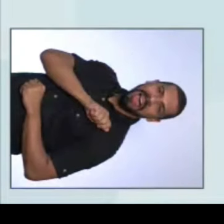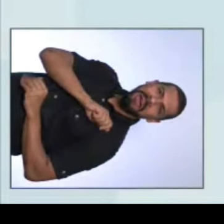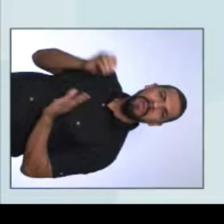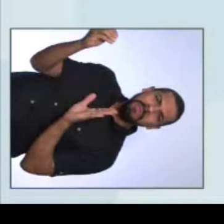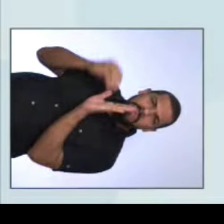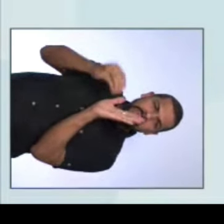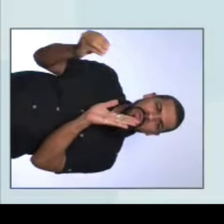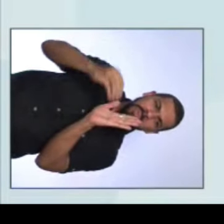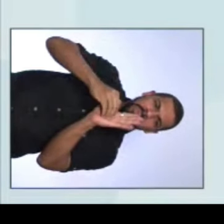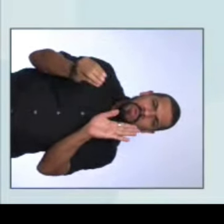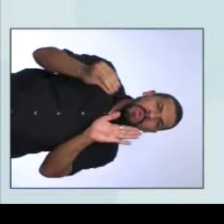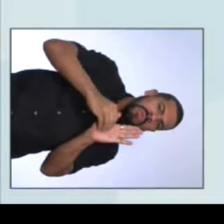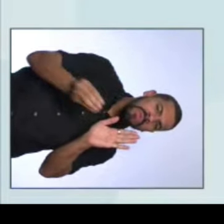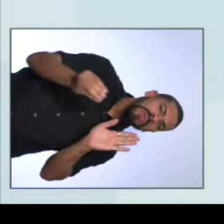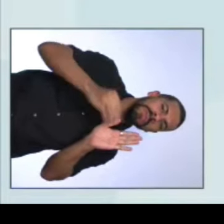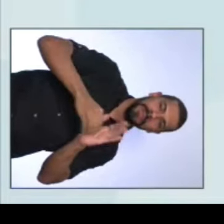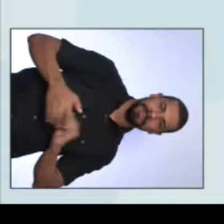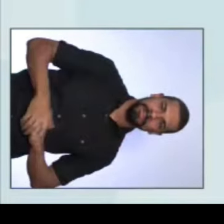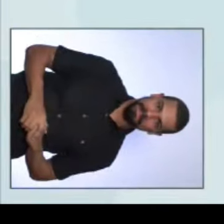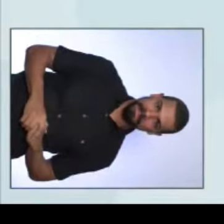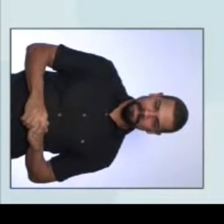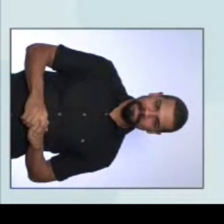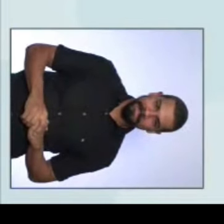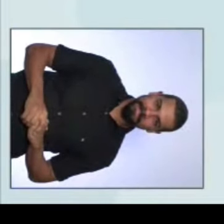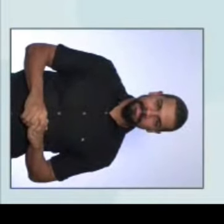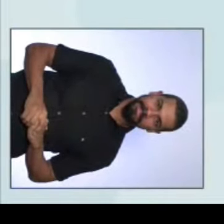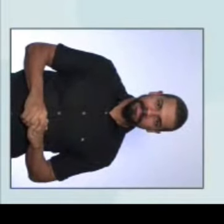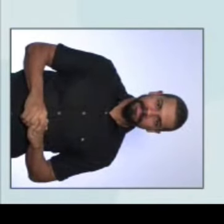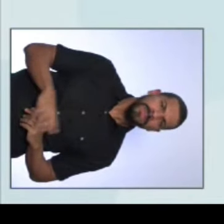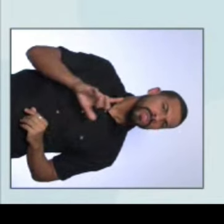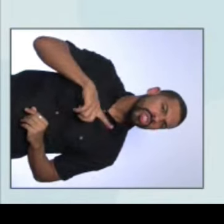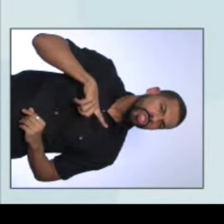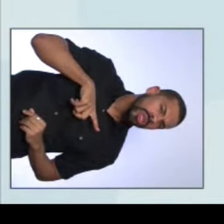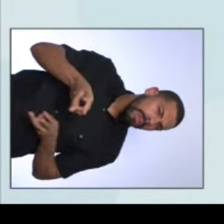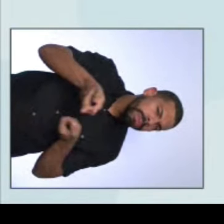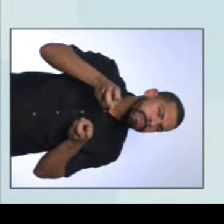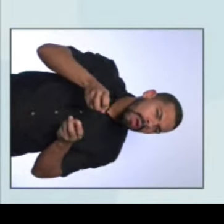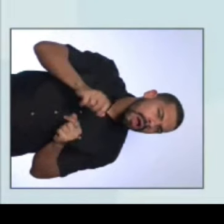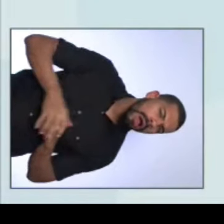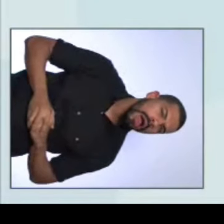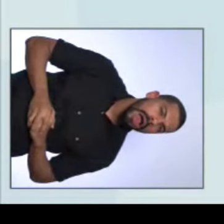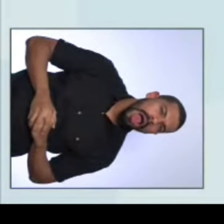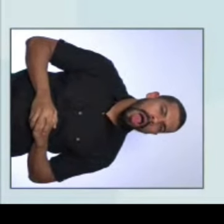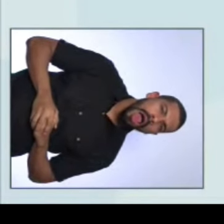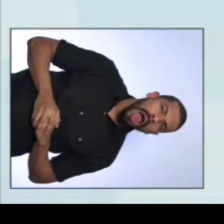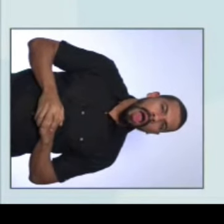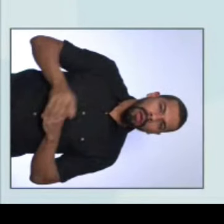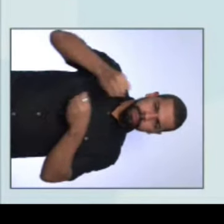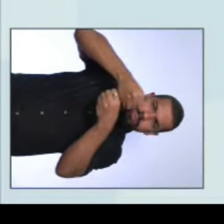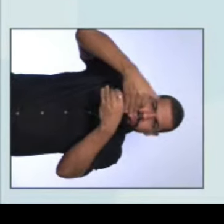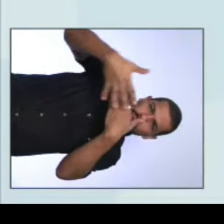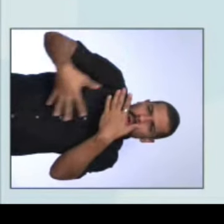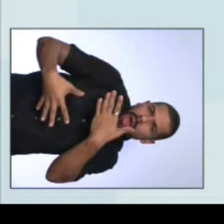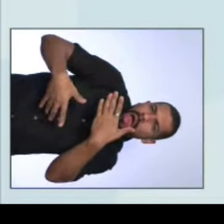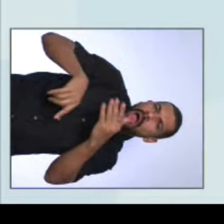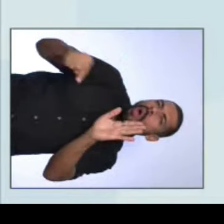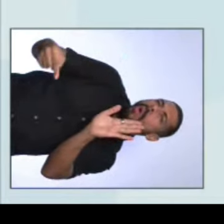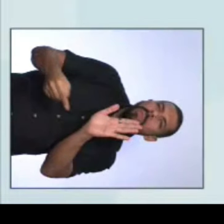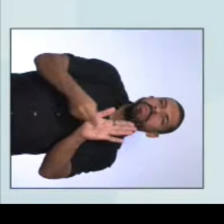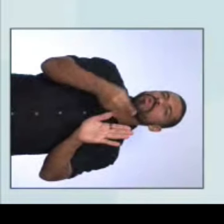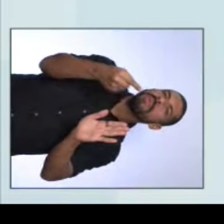manchete, professor. Exatamente. Alguém consegue me falar no chat, certo, aquele